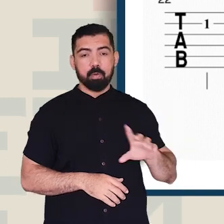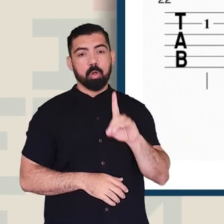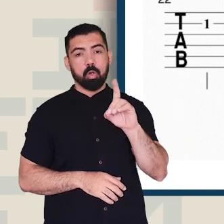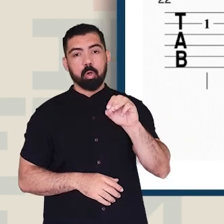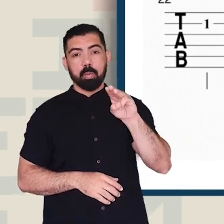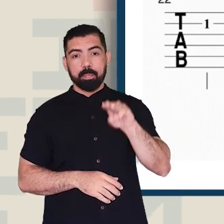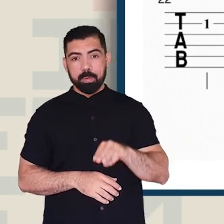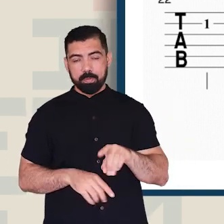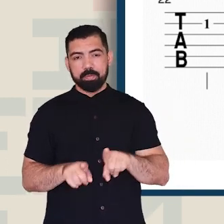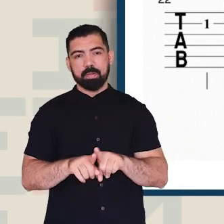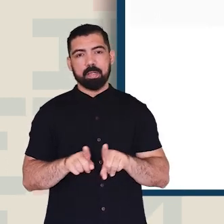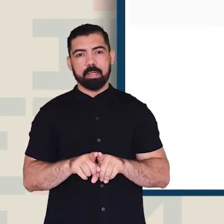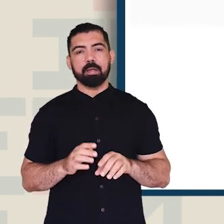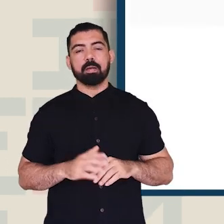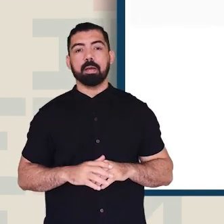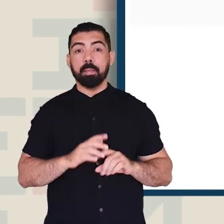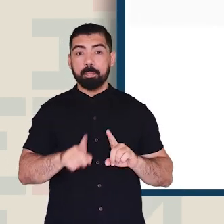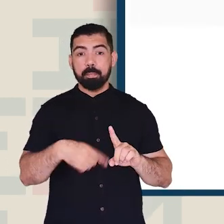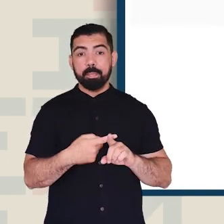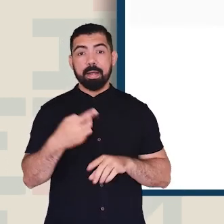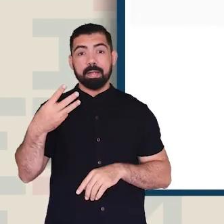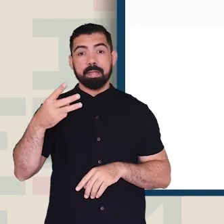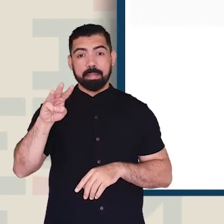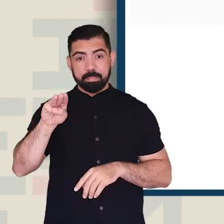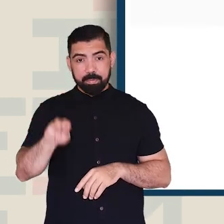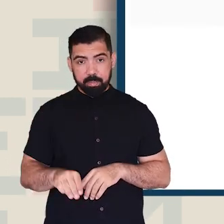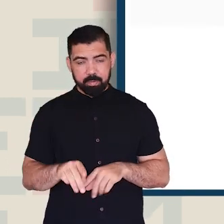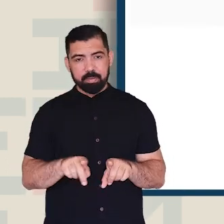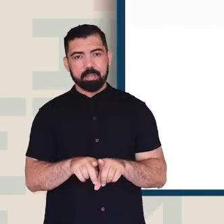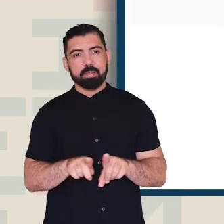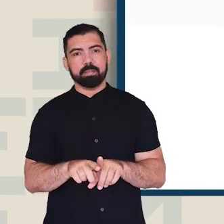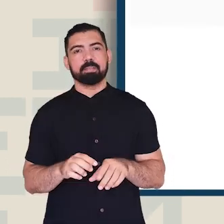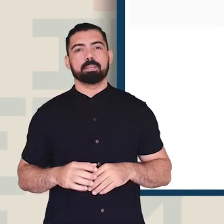ó. Agora a terça é menor, então, ó.